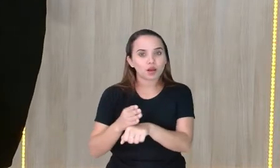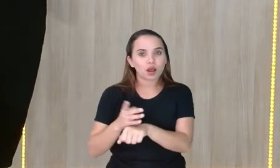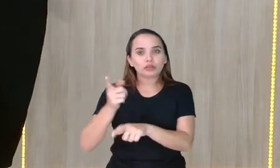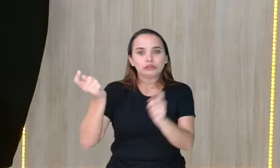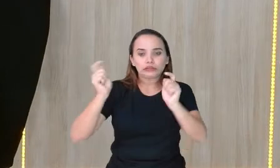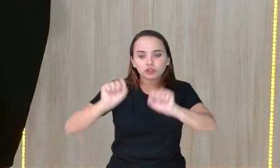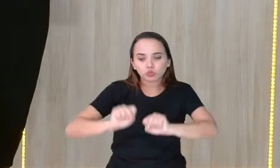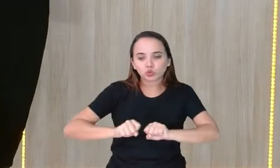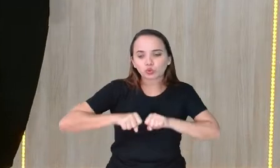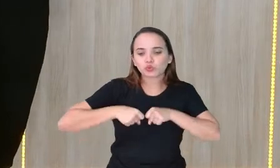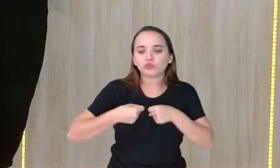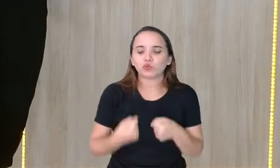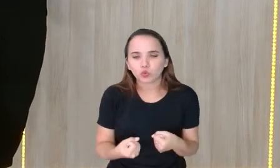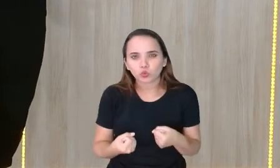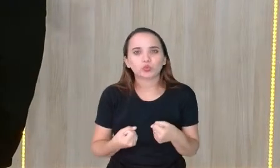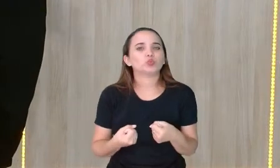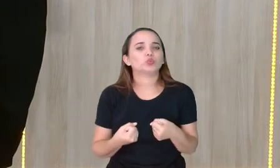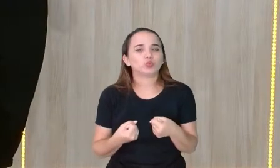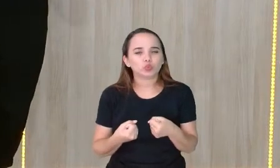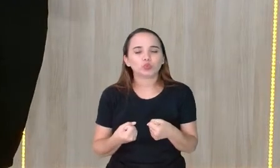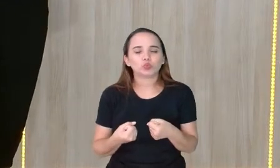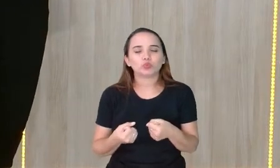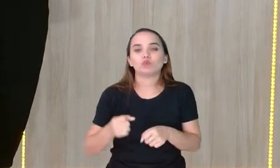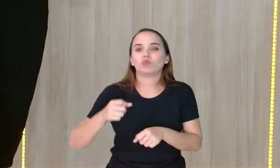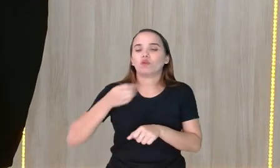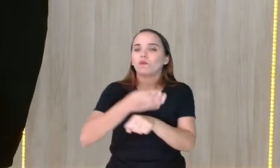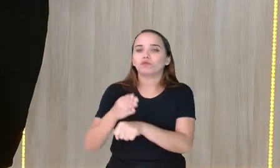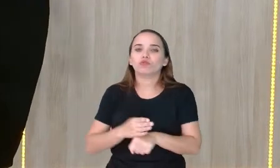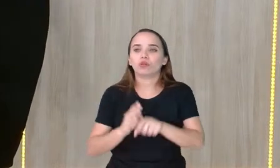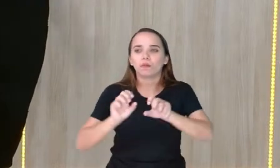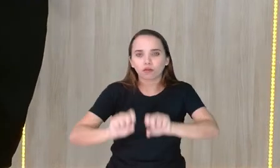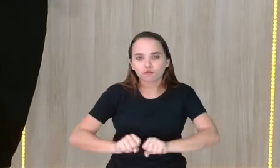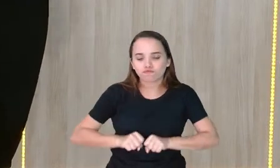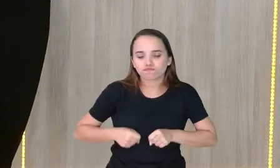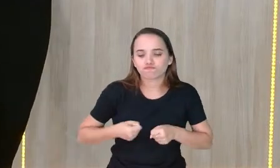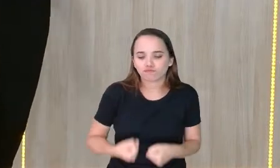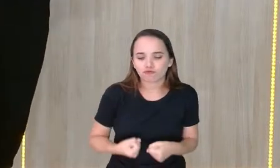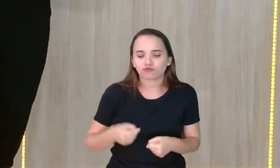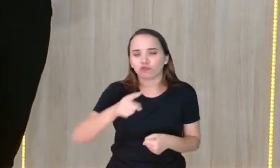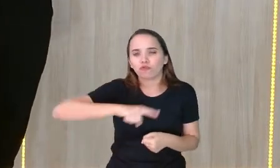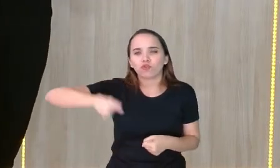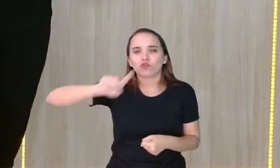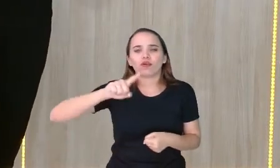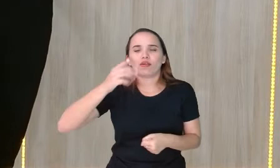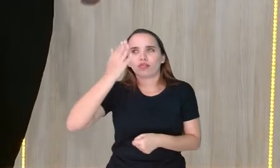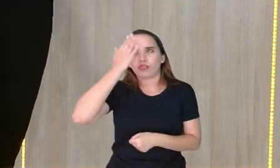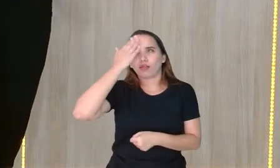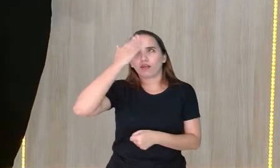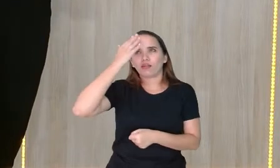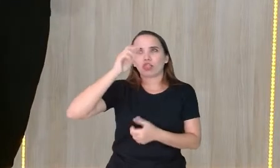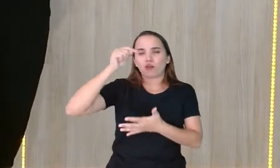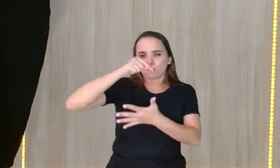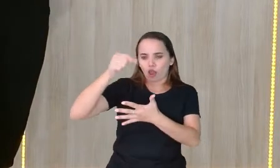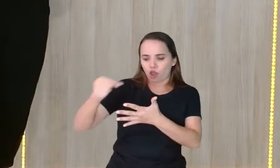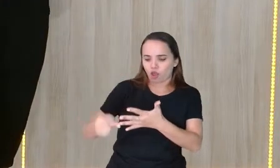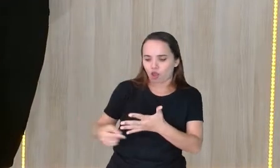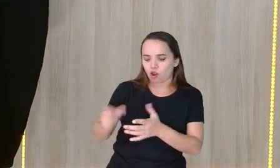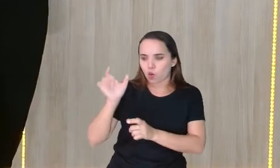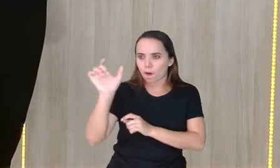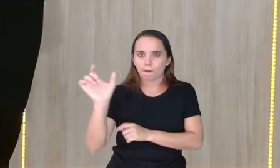o máximo... O trabalho de trabalhar foi ótimo, né? O trabalho de explorar o máximo de sentidos diferentes no mesmo